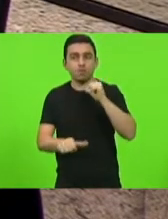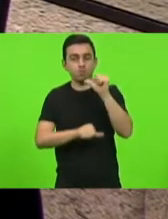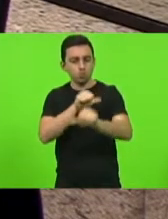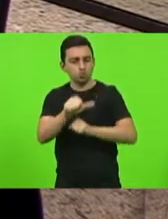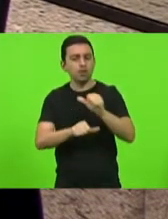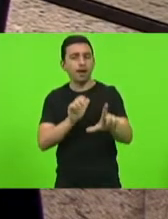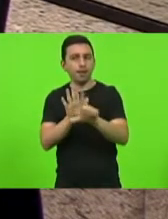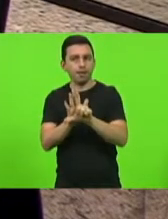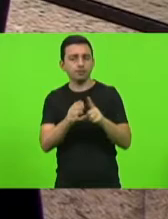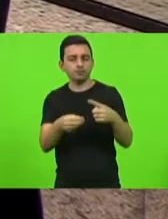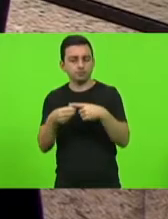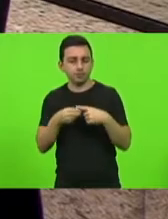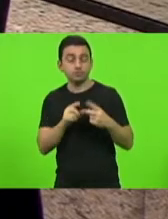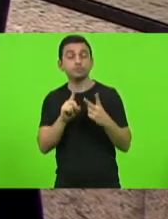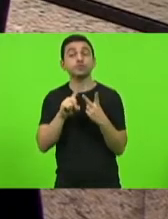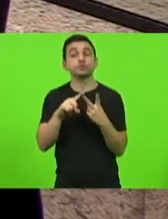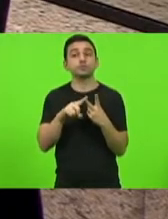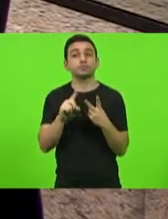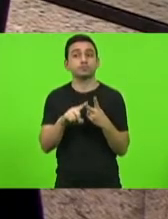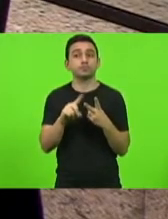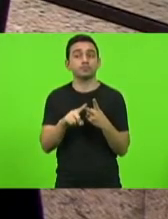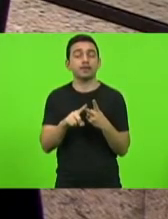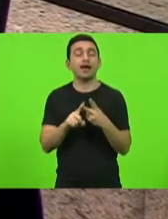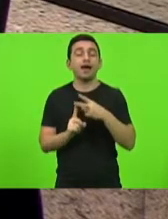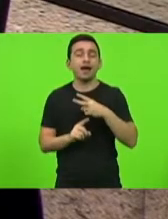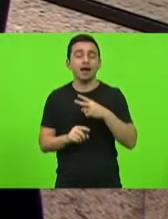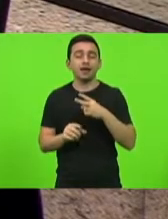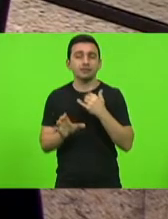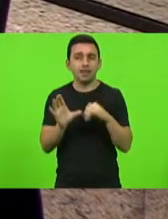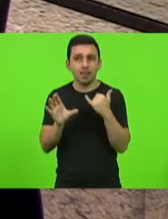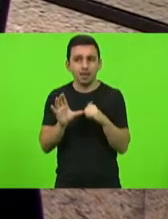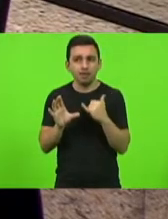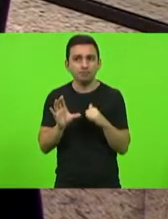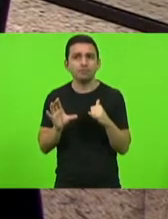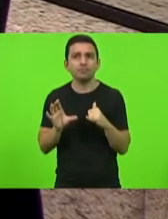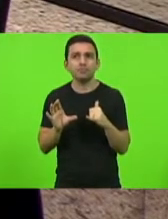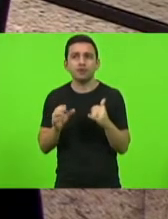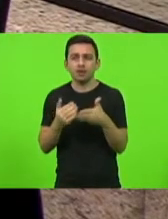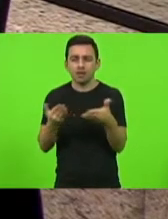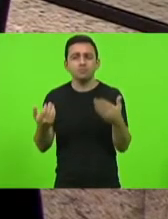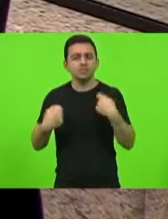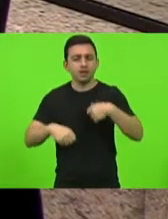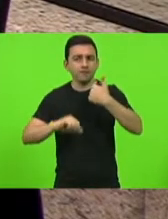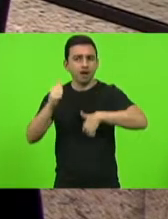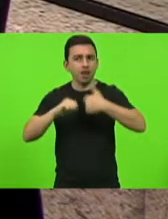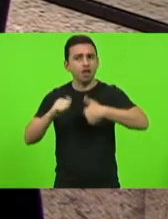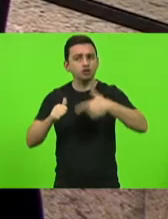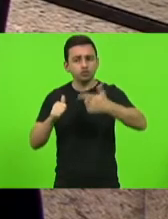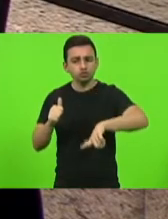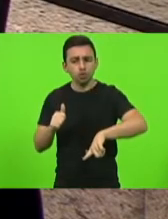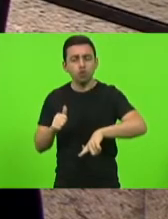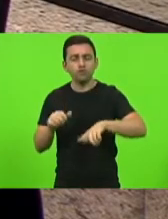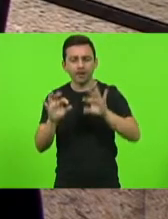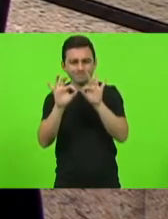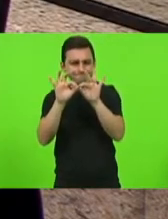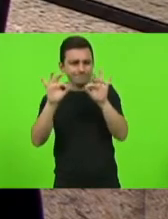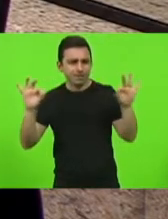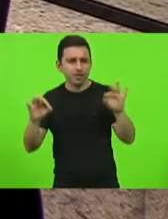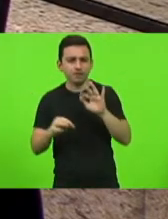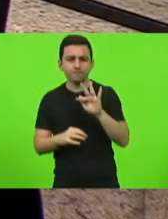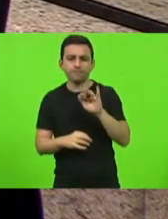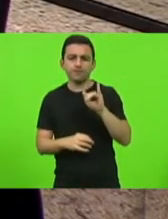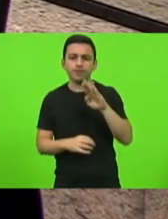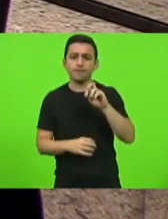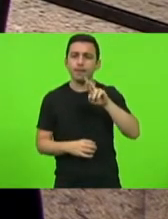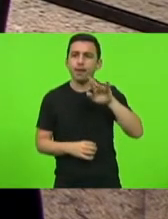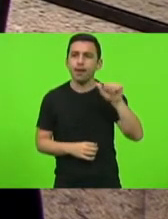legislação nos municípios. Segundo, a Celesc tem que reavaliar a questão da fibra ótica, os postes,